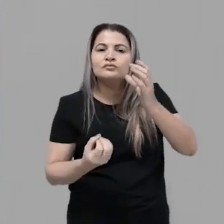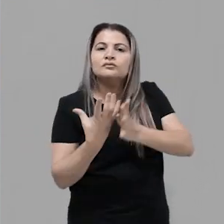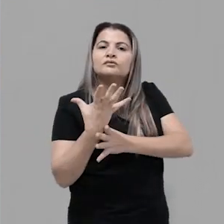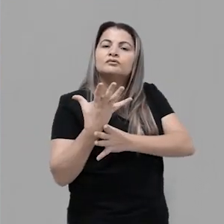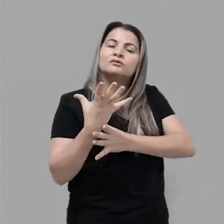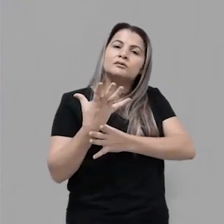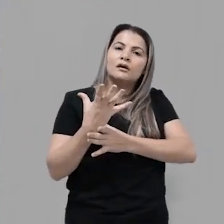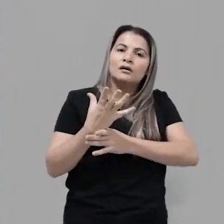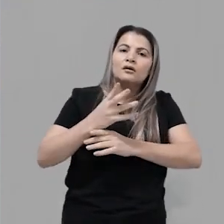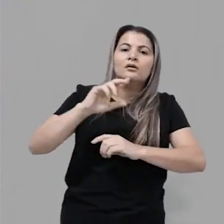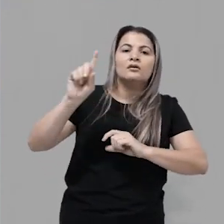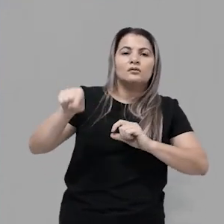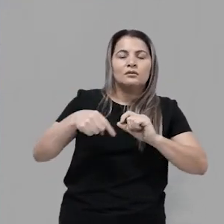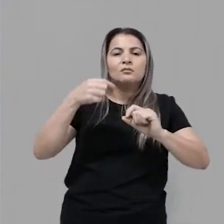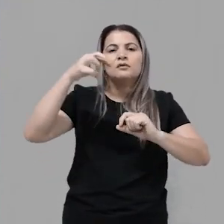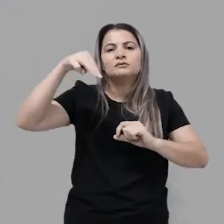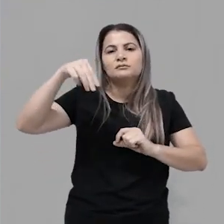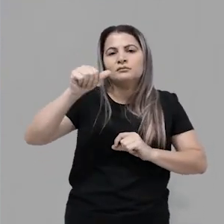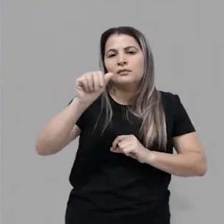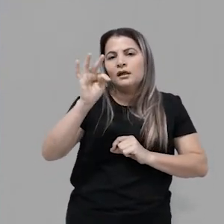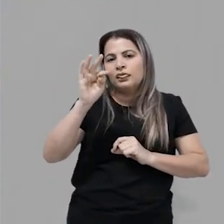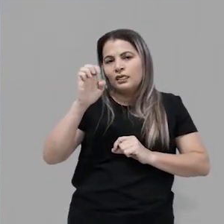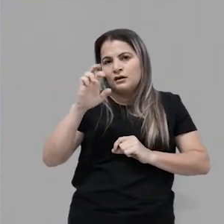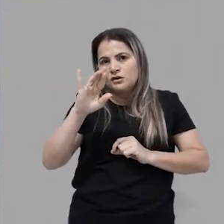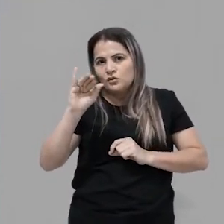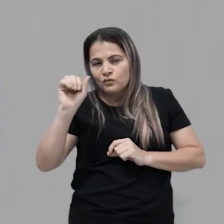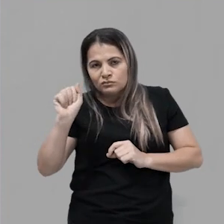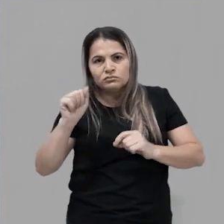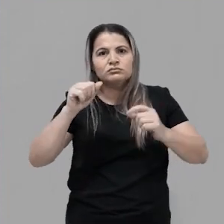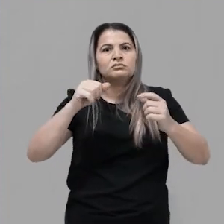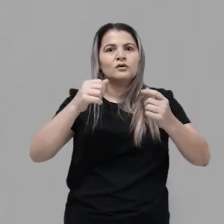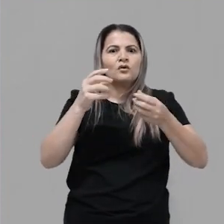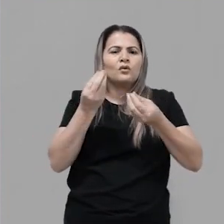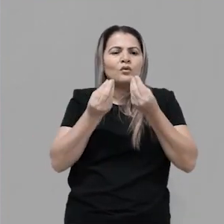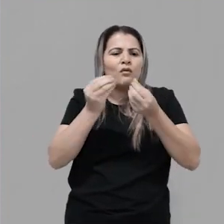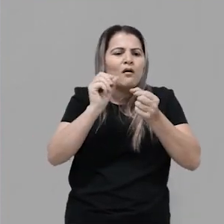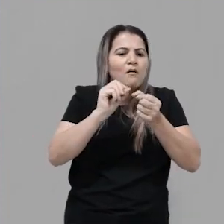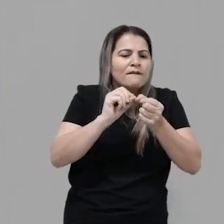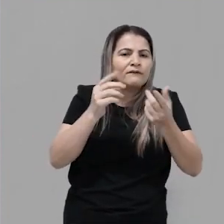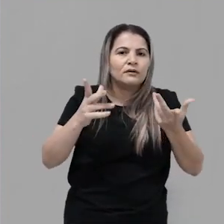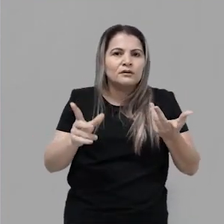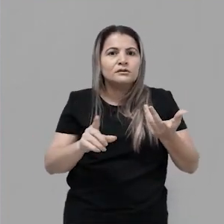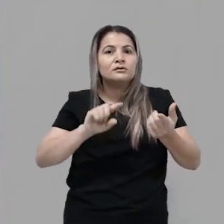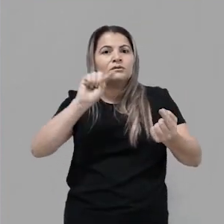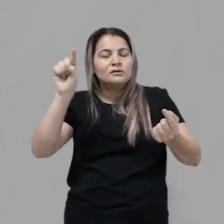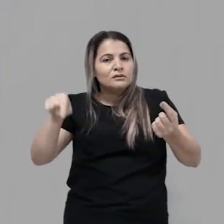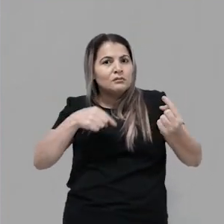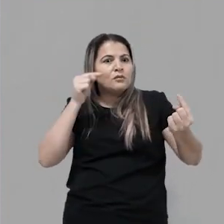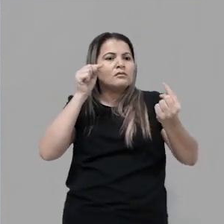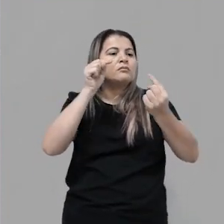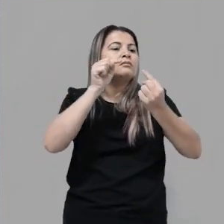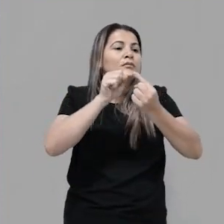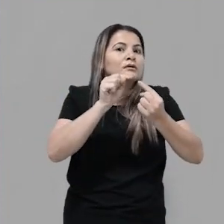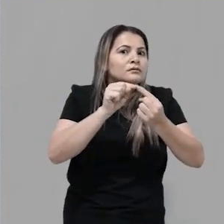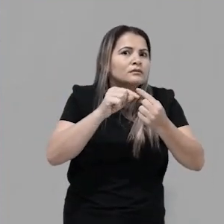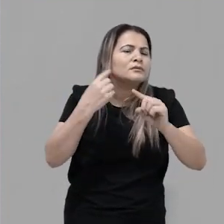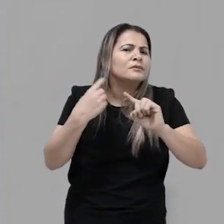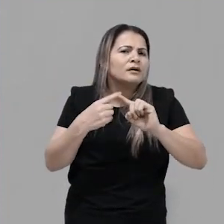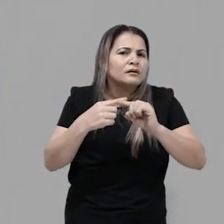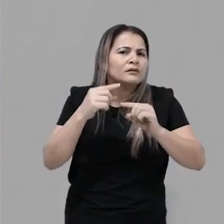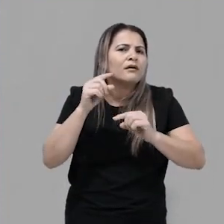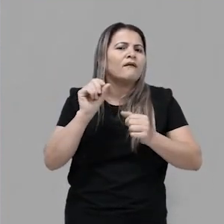do que é feito. E purpose é o propósito, para que é feito. Então, observem